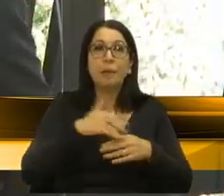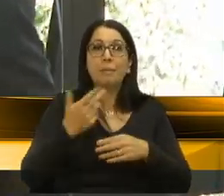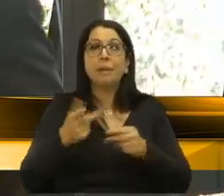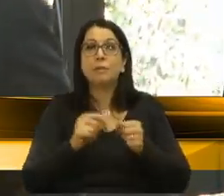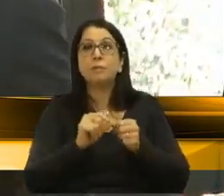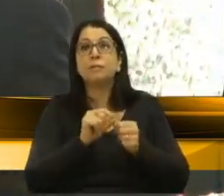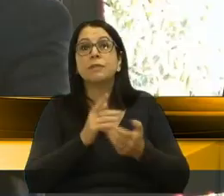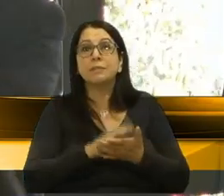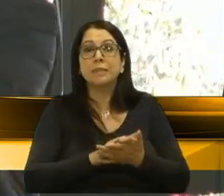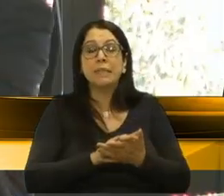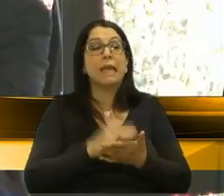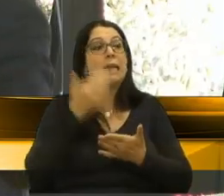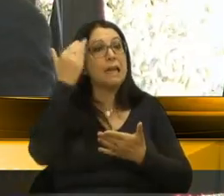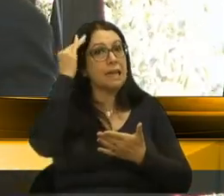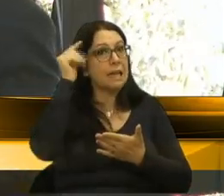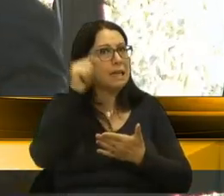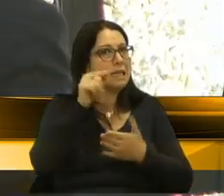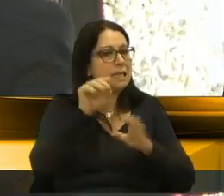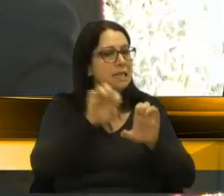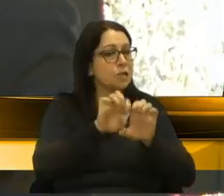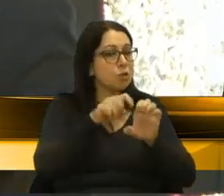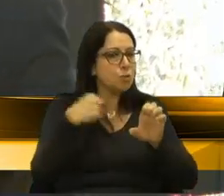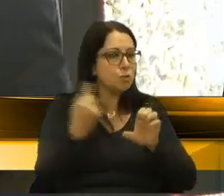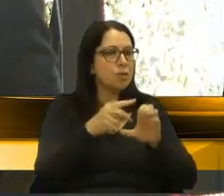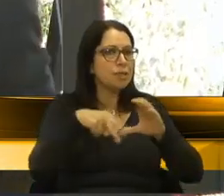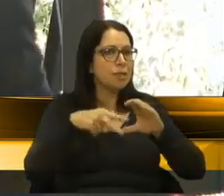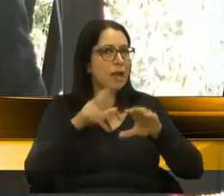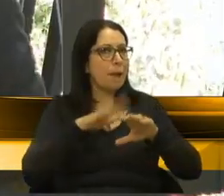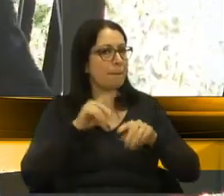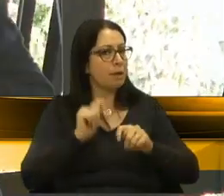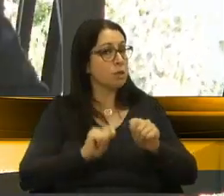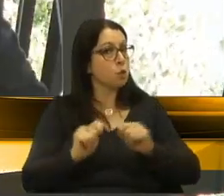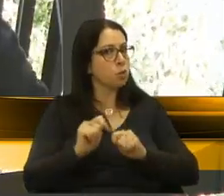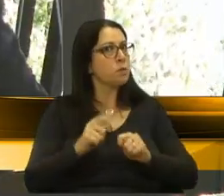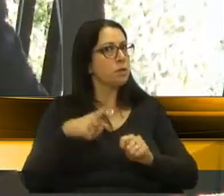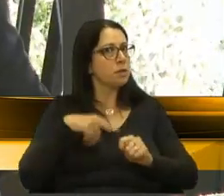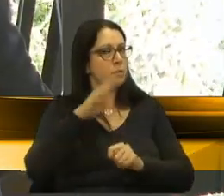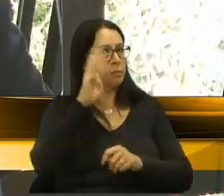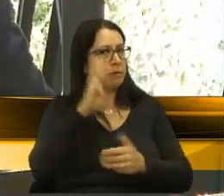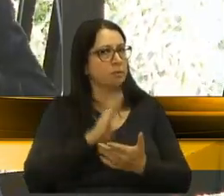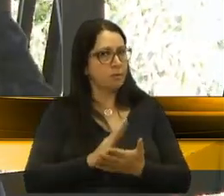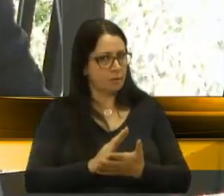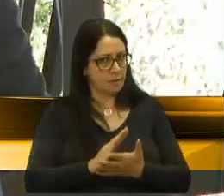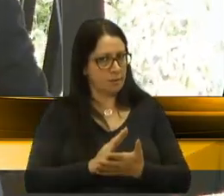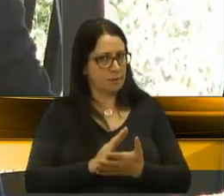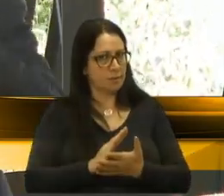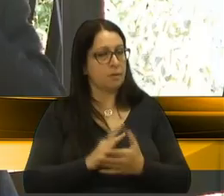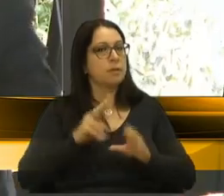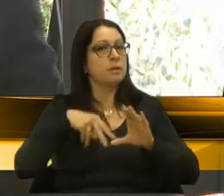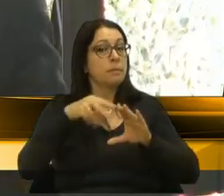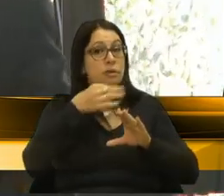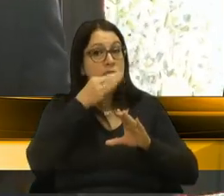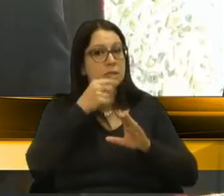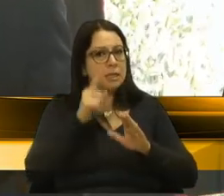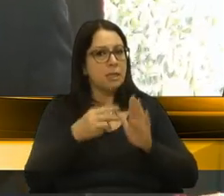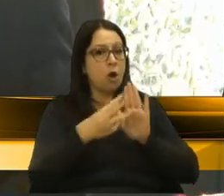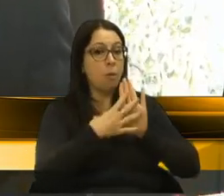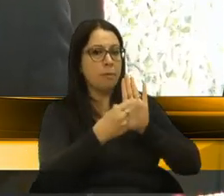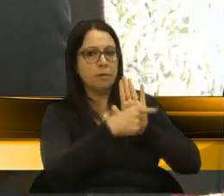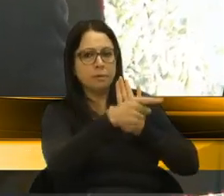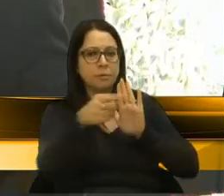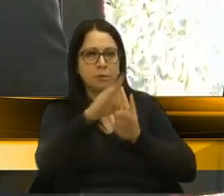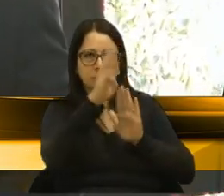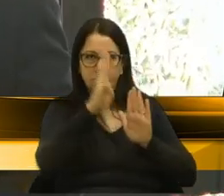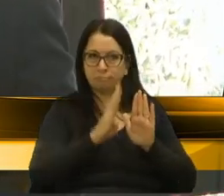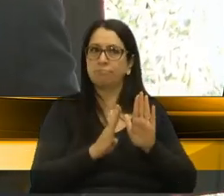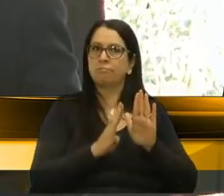que eu já faço, entendendo que a estrutura da Câmara é uma das mais austeras que tem no Brasil. A Câmara de Caxias é um exemplo para o Brasil, em